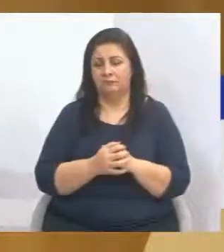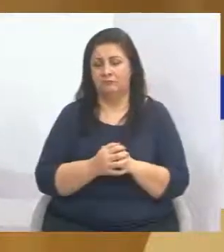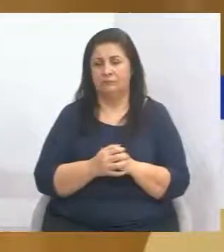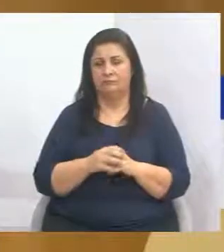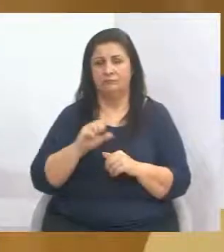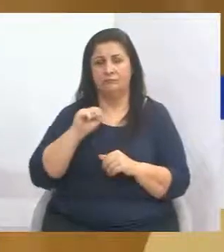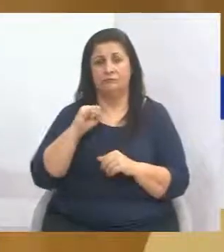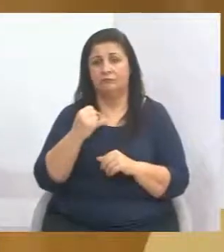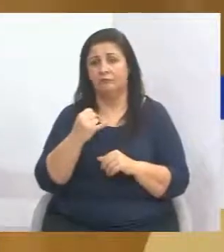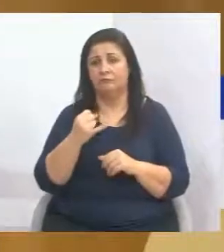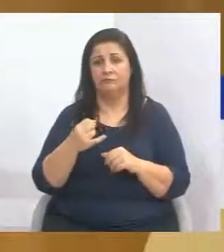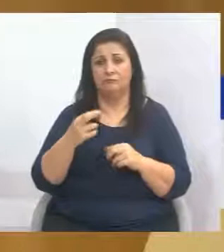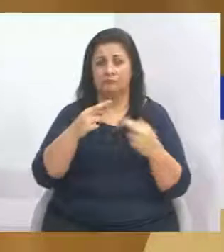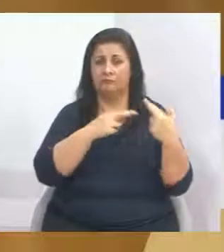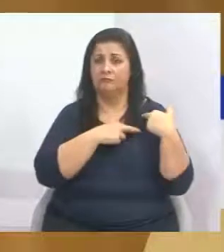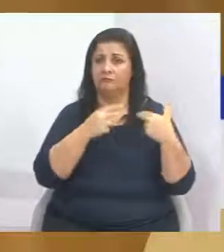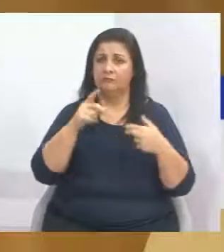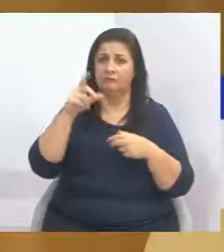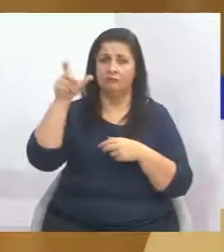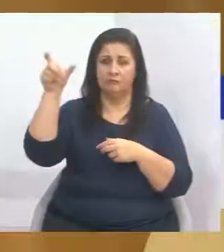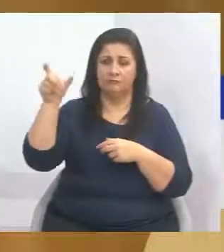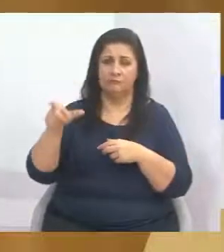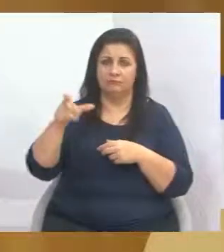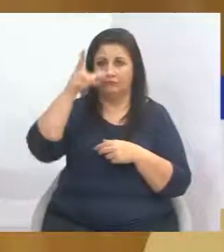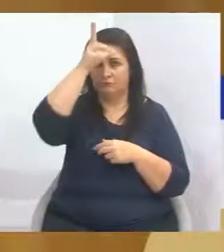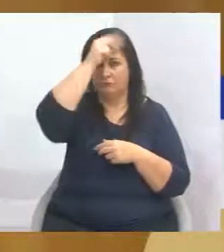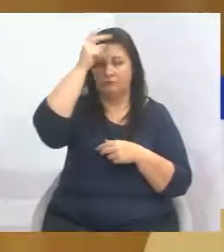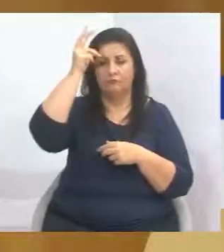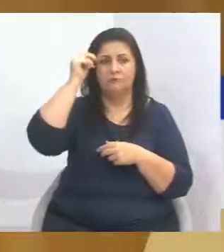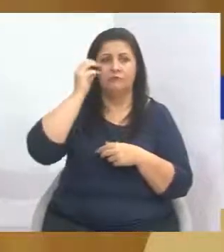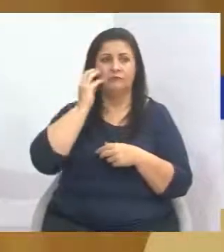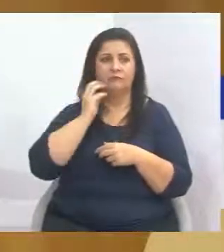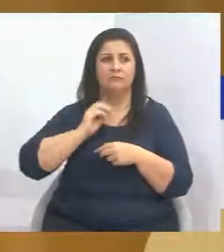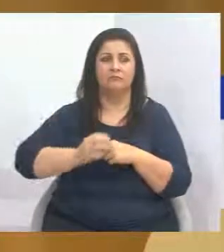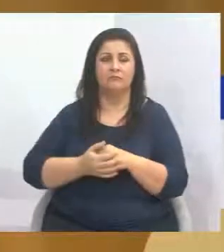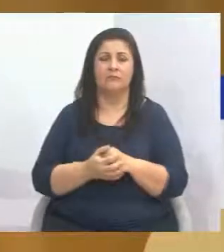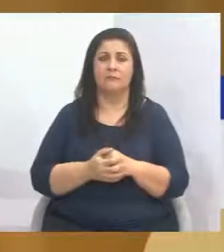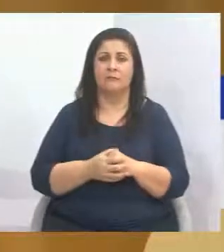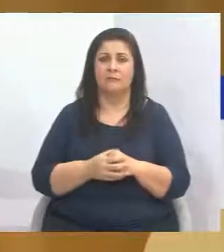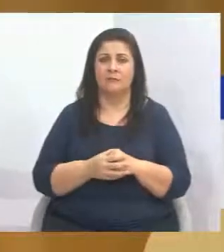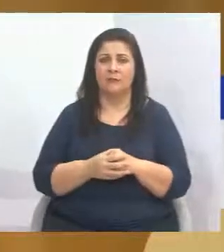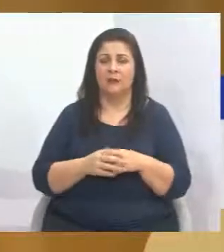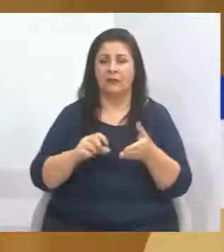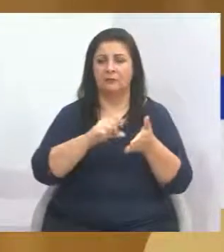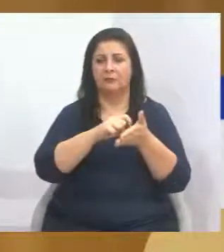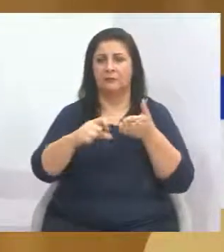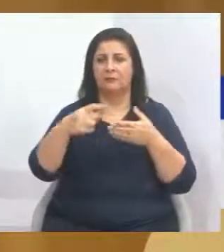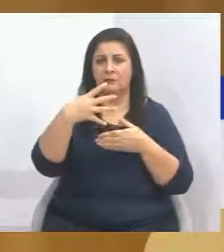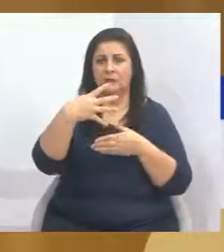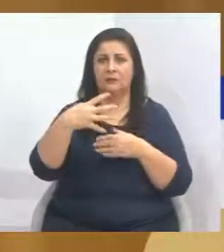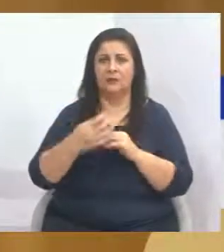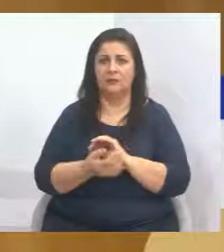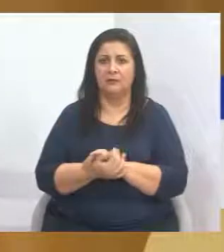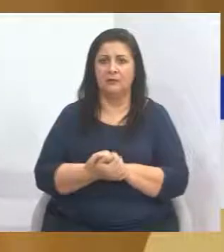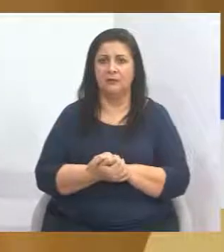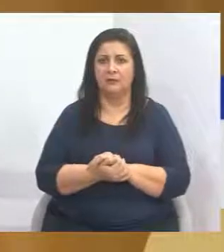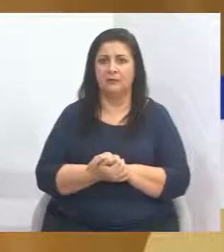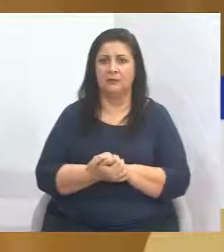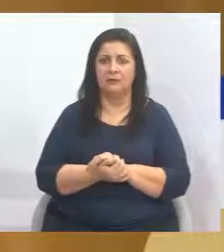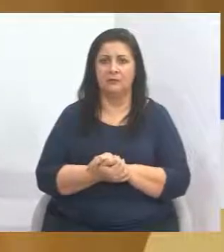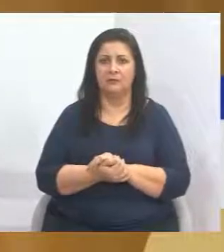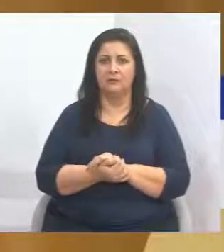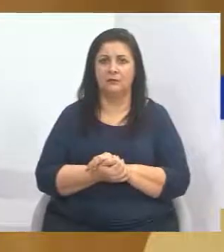prefeito municipal, ressalvando o disposto no inciso 4º, primeira